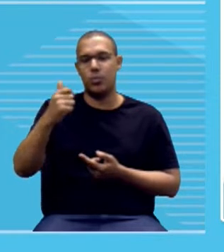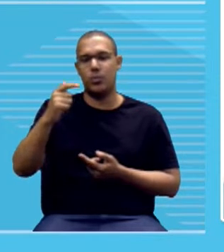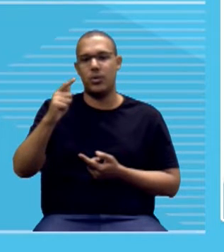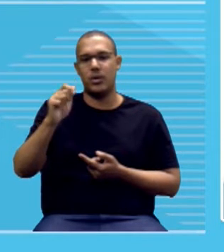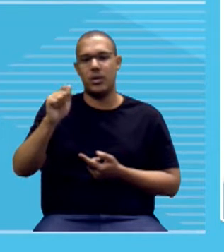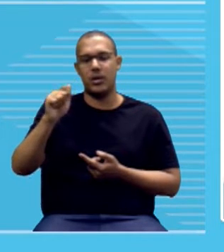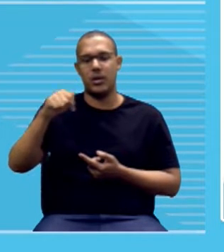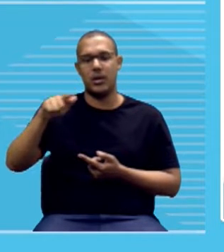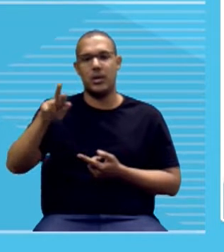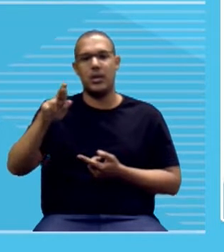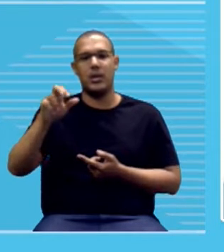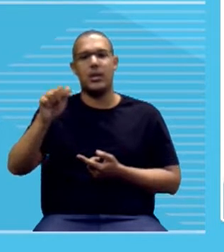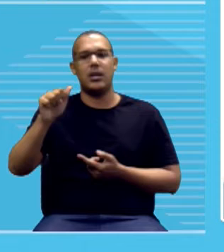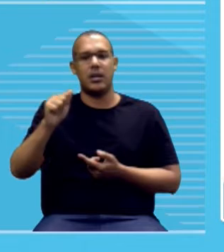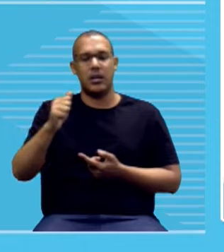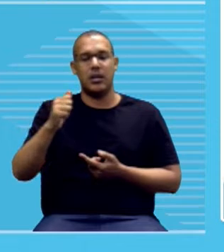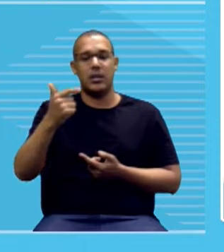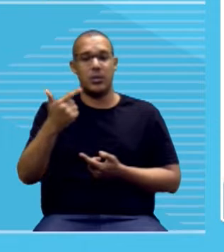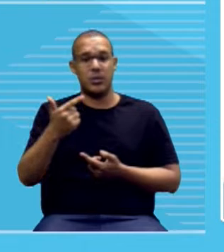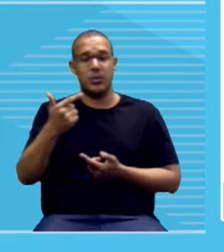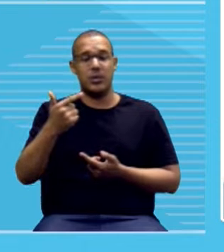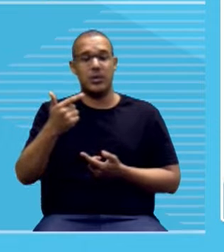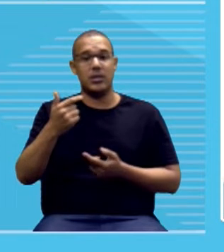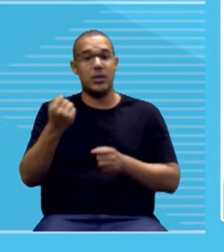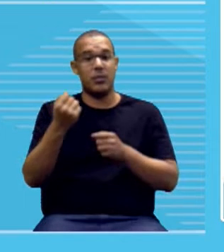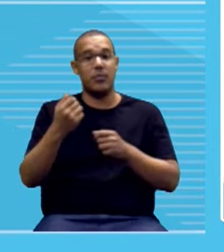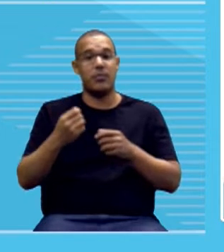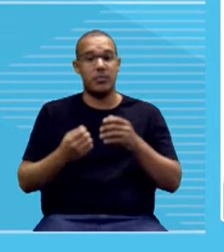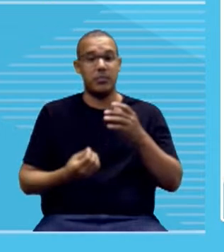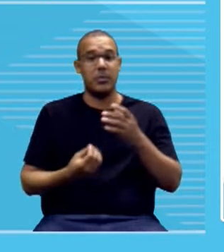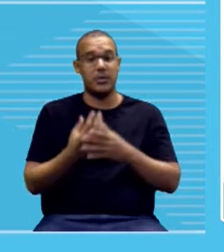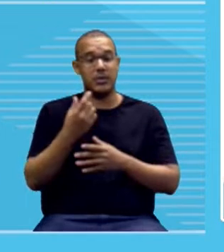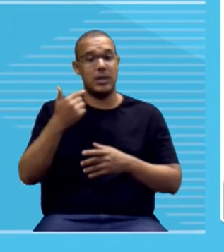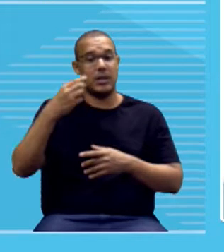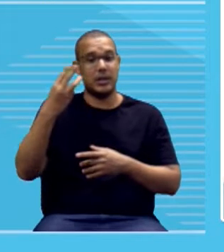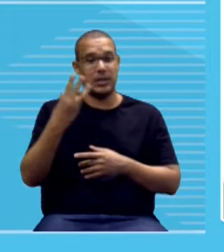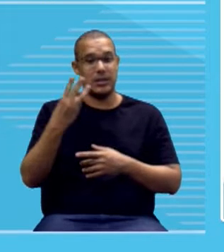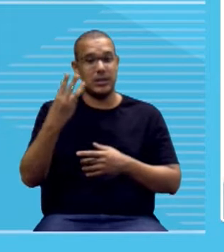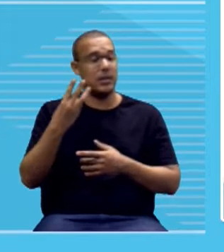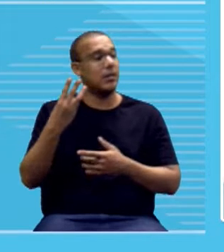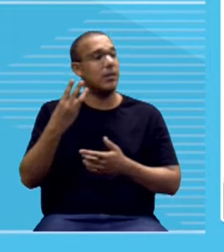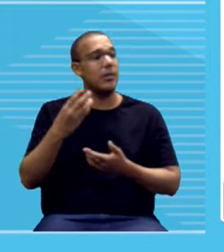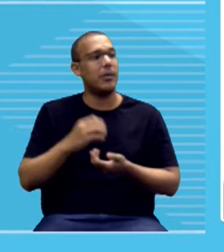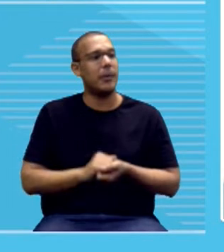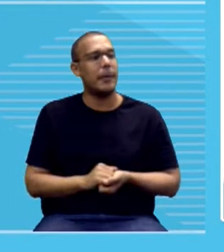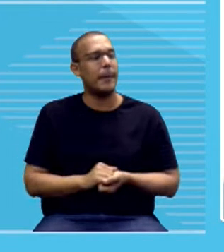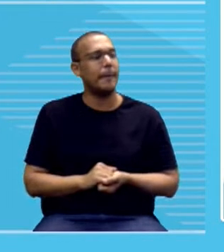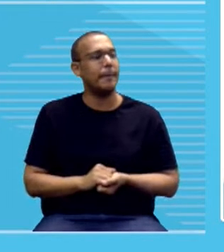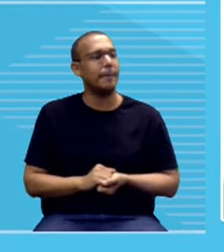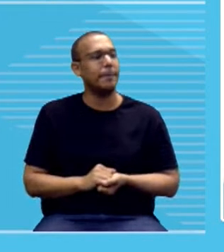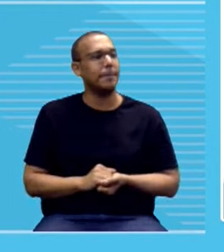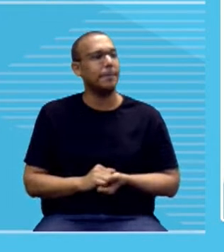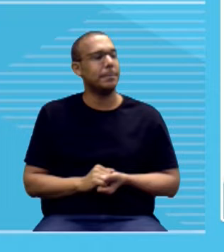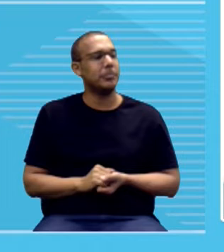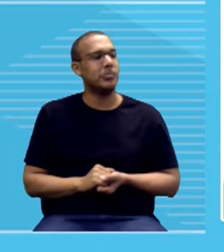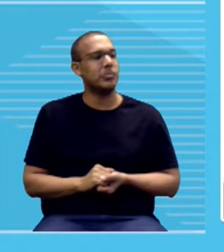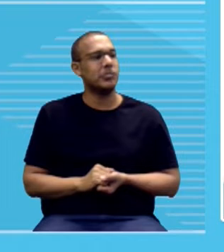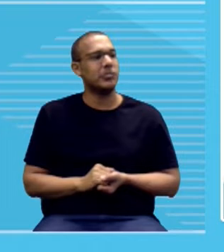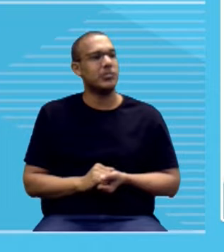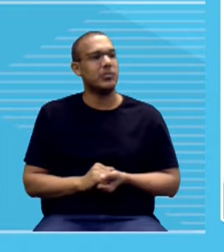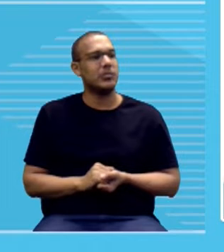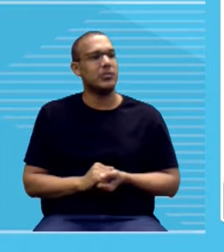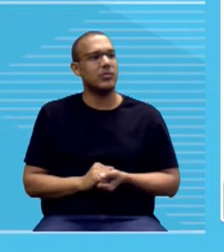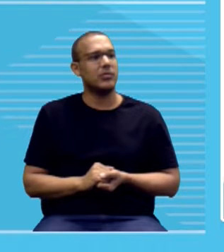Angra 3, tá bom? Que está sendo construída aí, mas já faz alguns anos, né, também. Uma terceira está sendo construída no